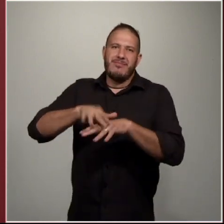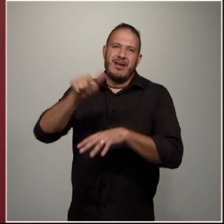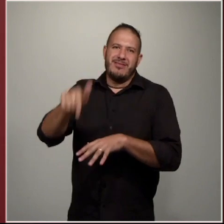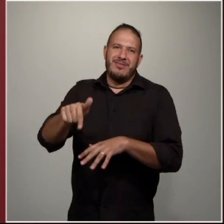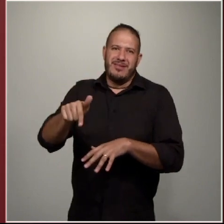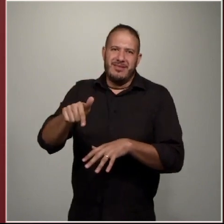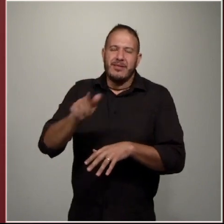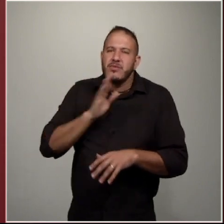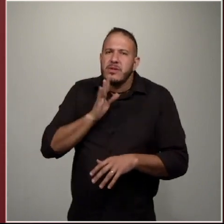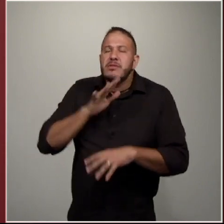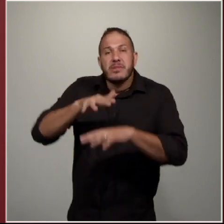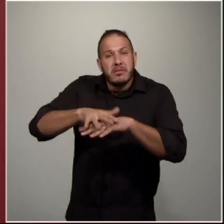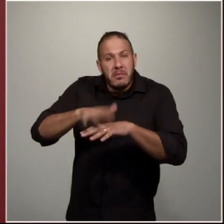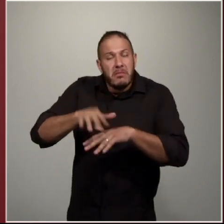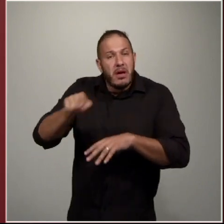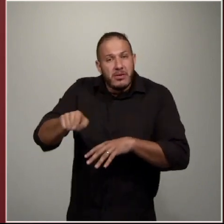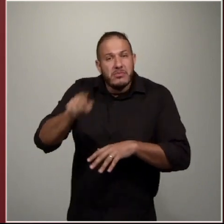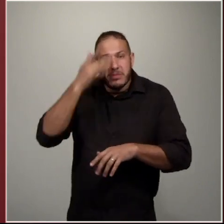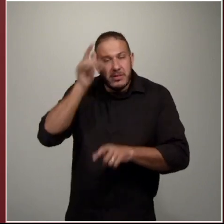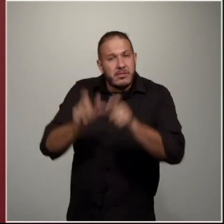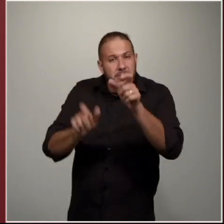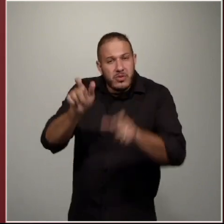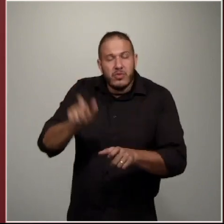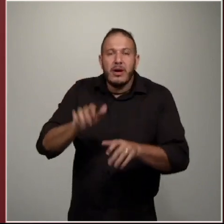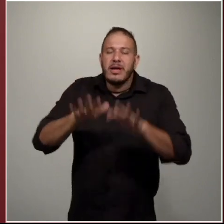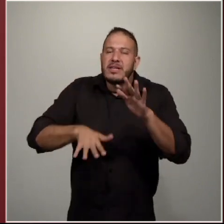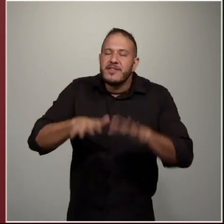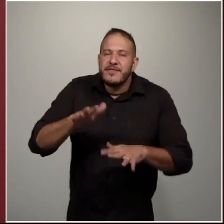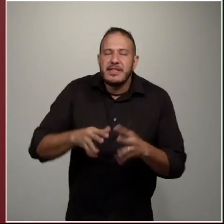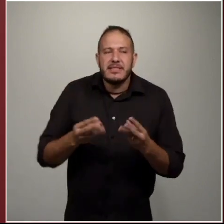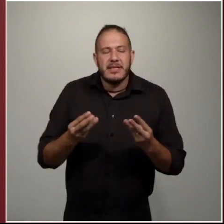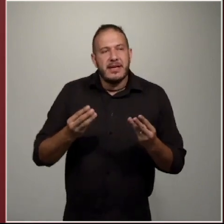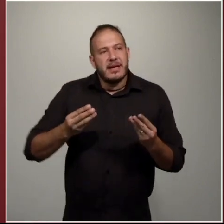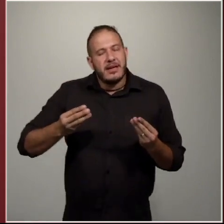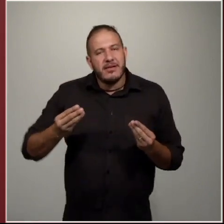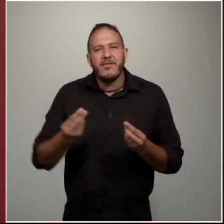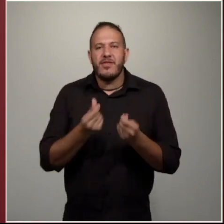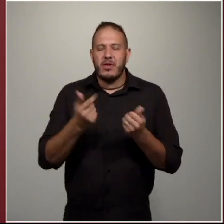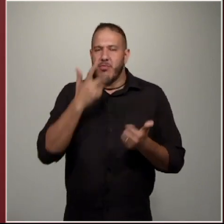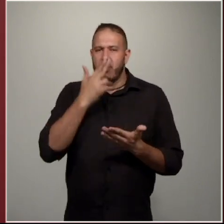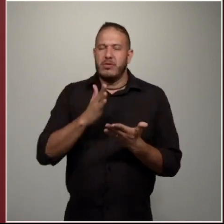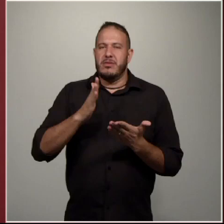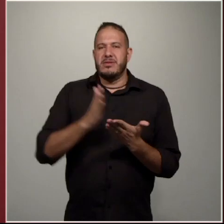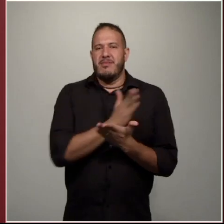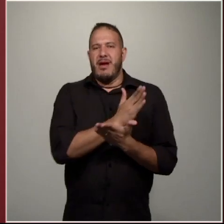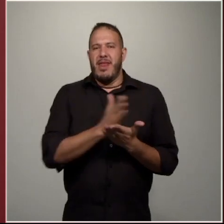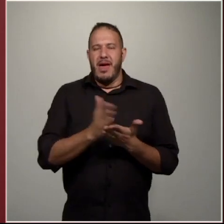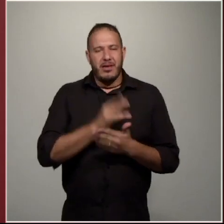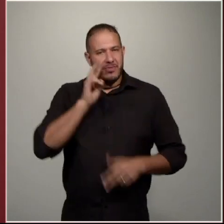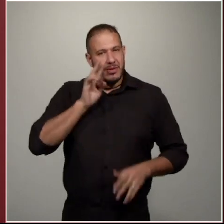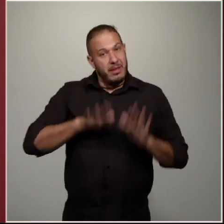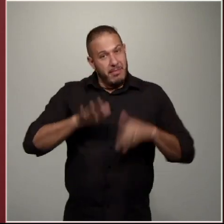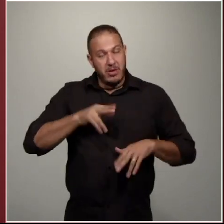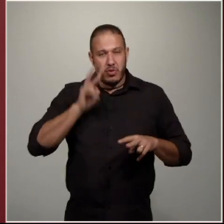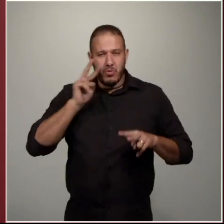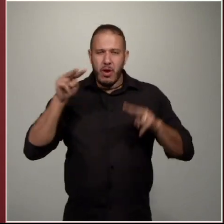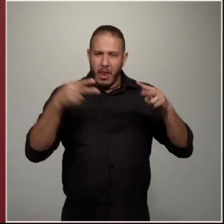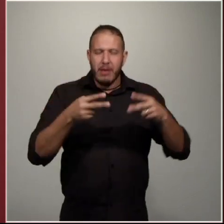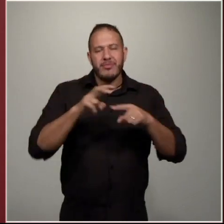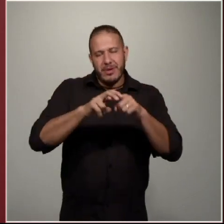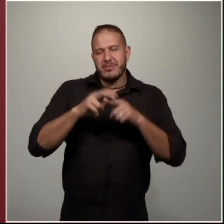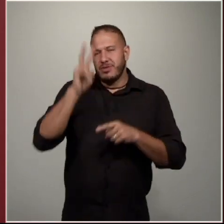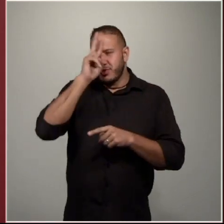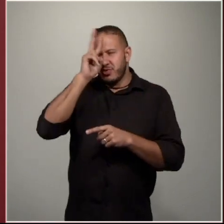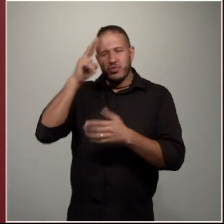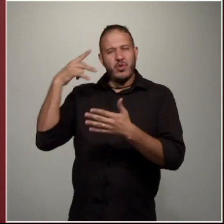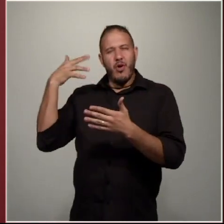conhecimento matemático muitas vezes é é acaba é ficando de lado numa perspectiva histórica numa província